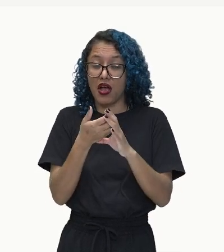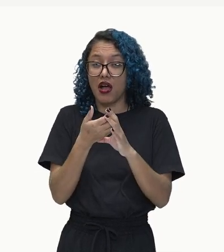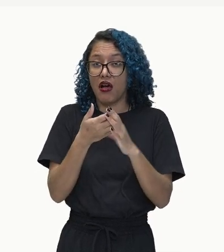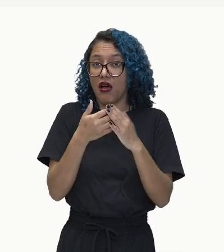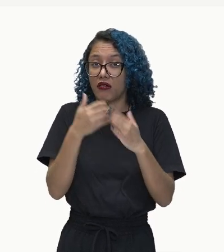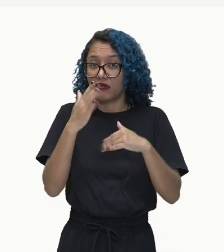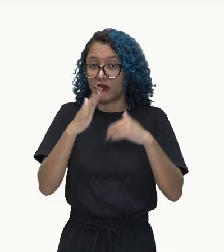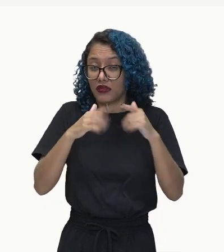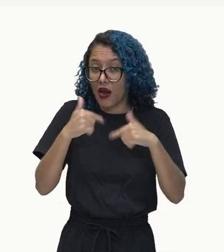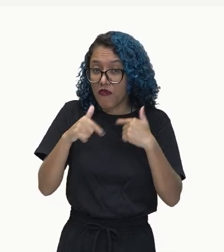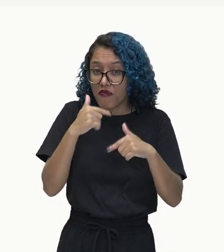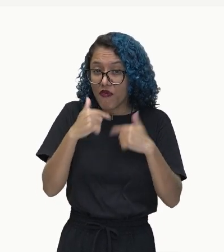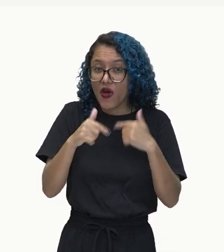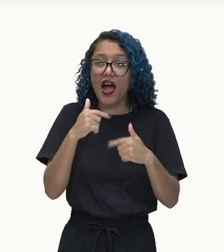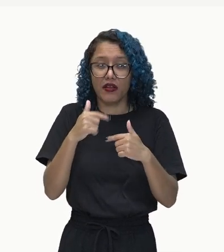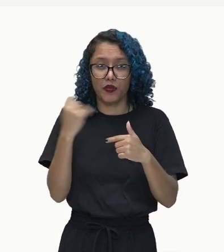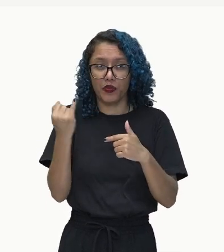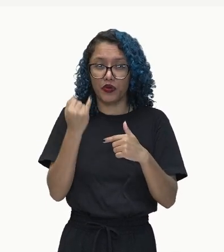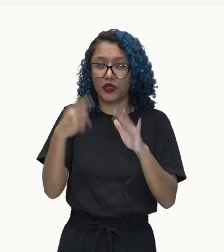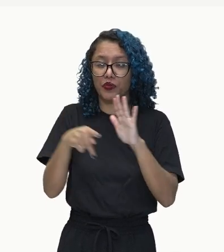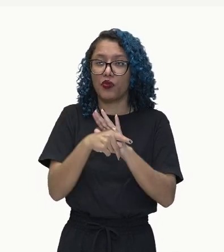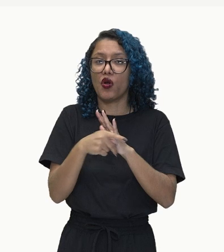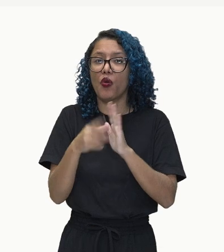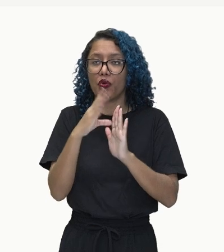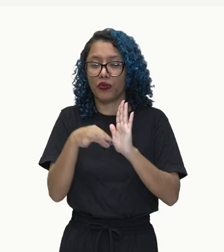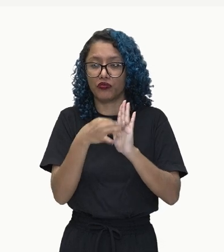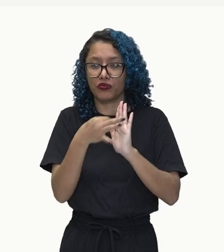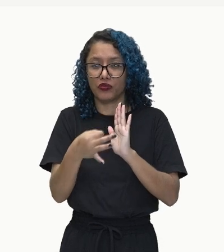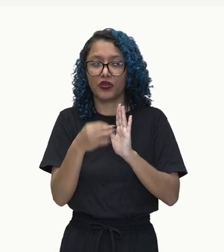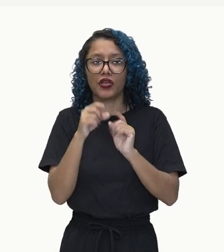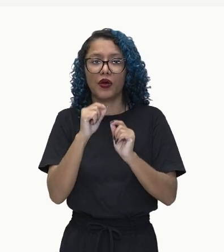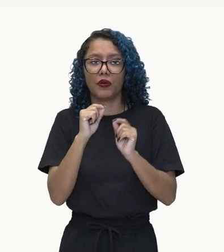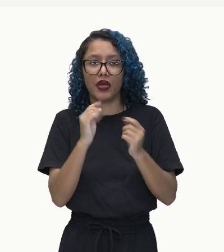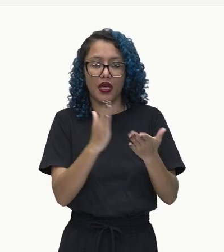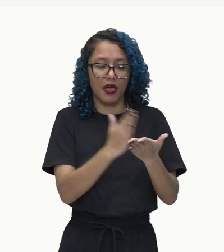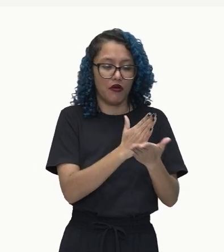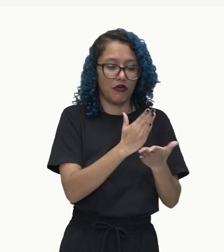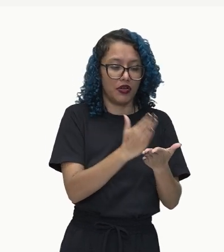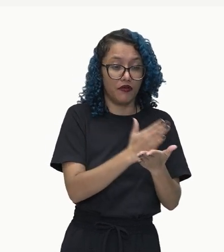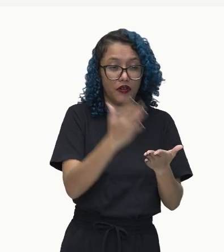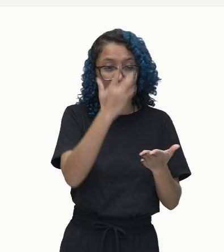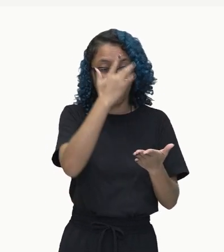a intermediação entre a obra